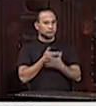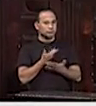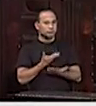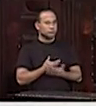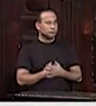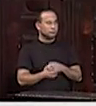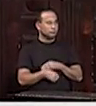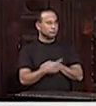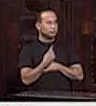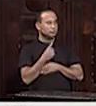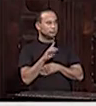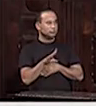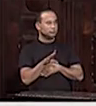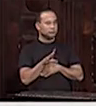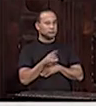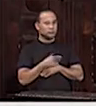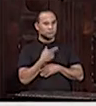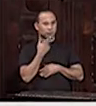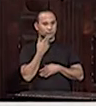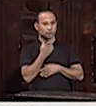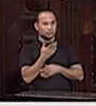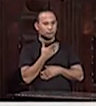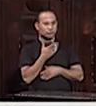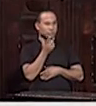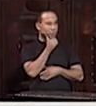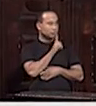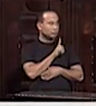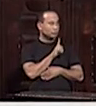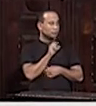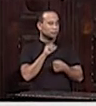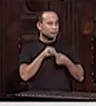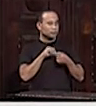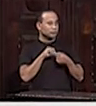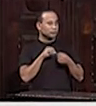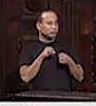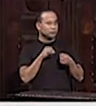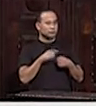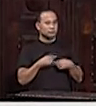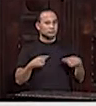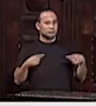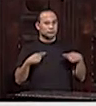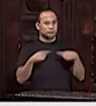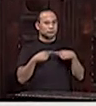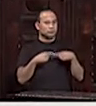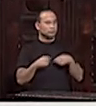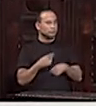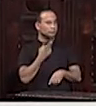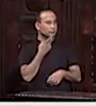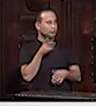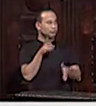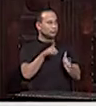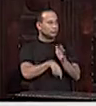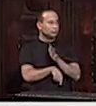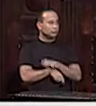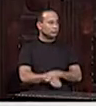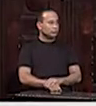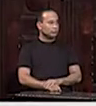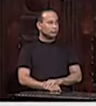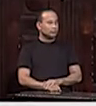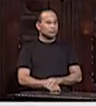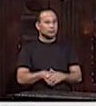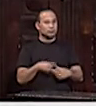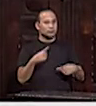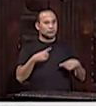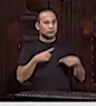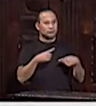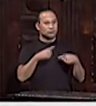E o único ponto que a gente conseguiu construir um acordo foi, minimamente, no